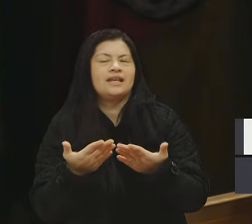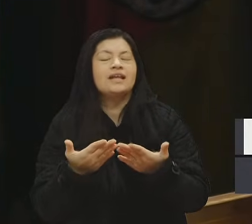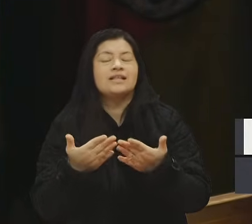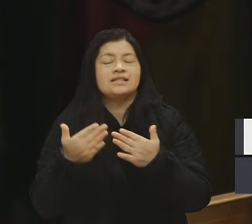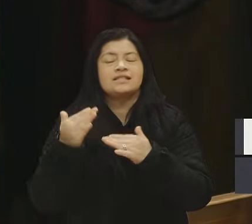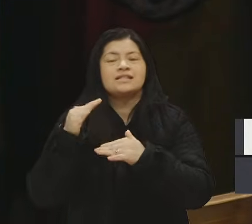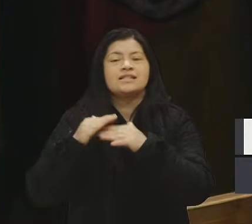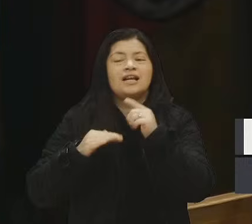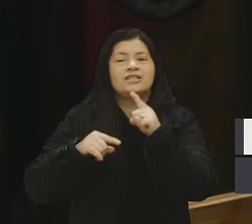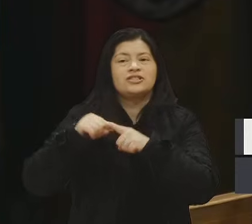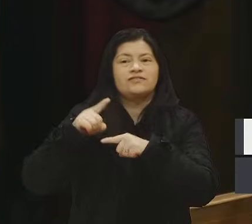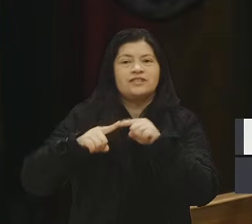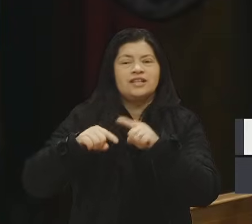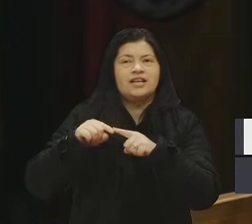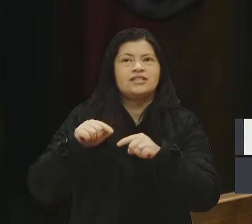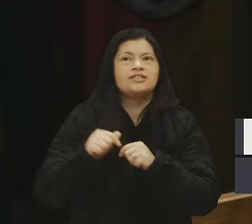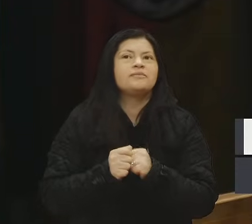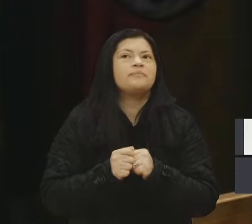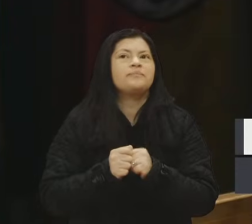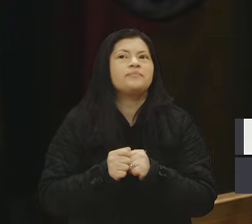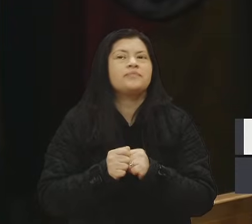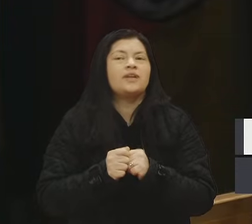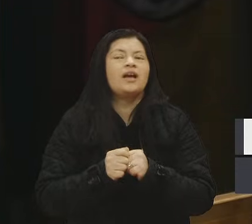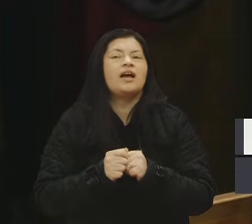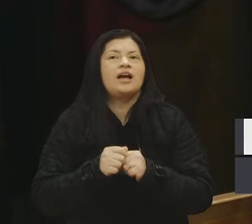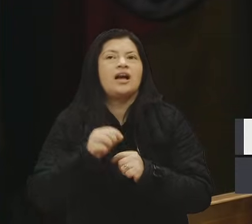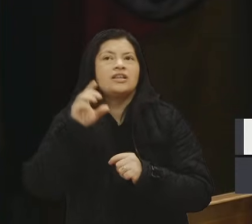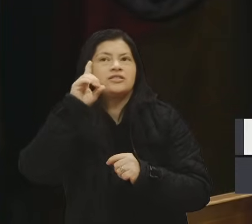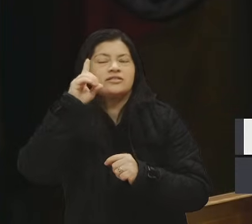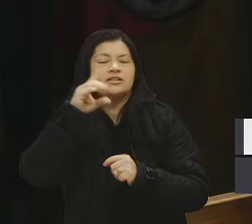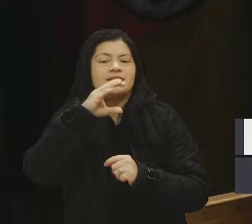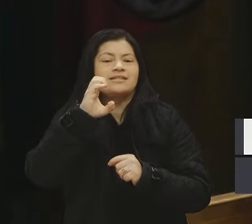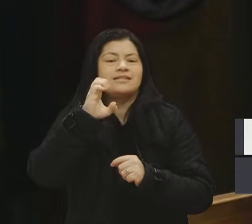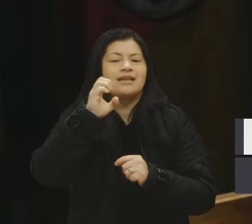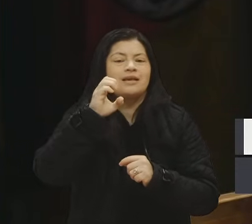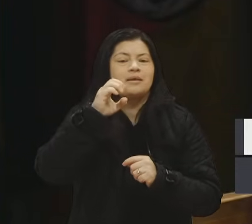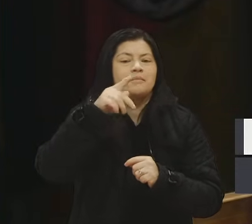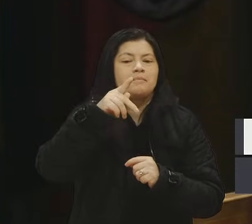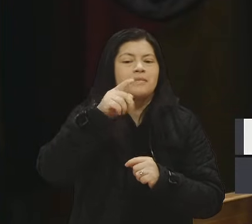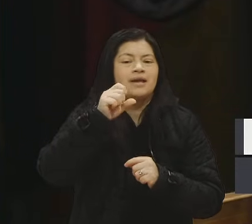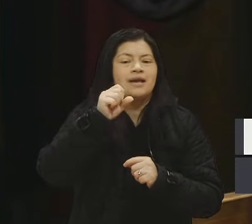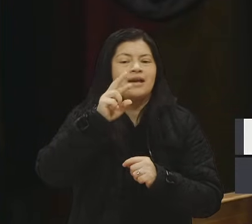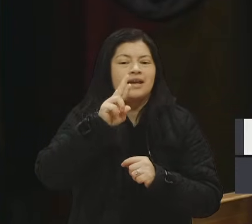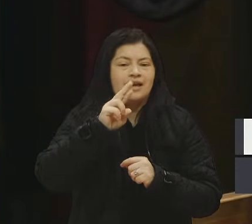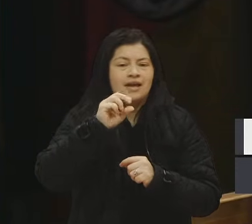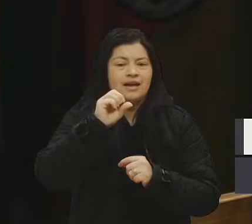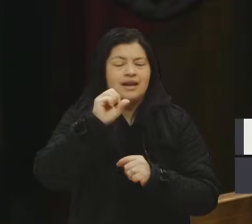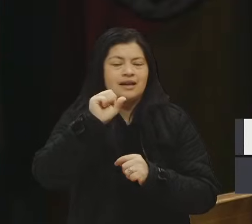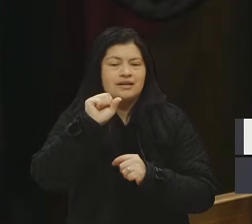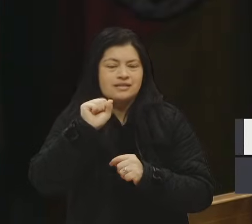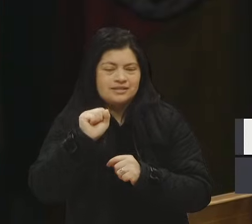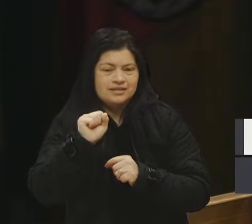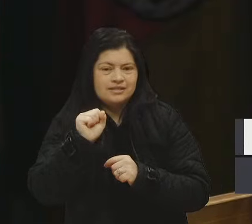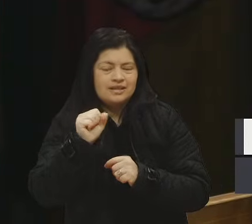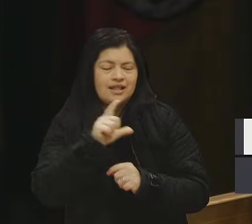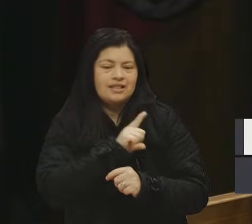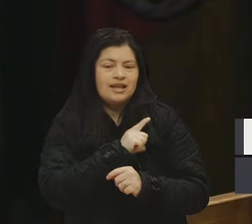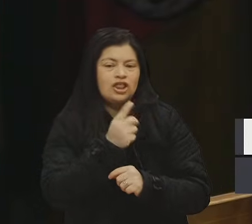atividade, e a nossa direção do CEPERS. Aqui temos os